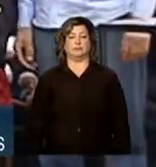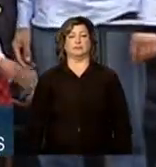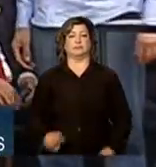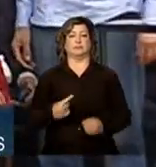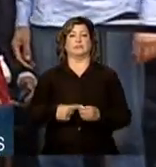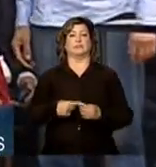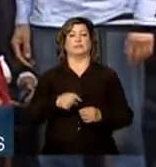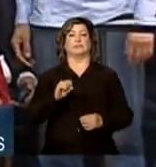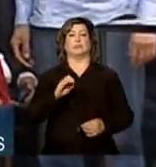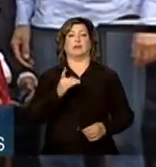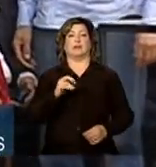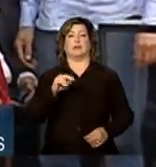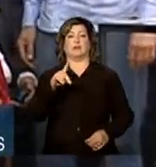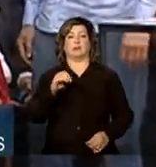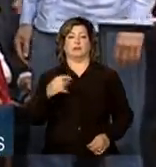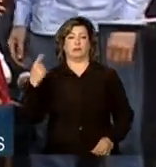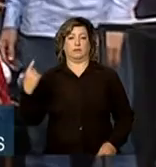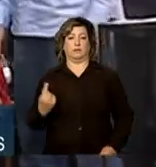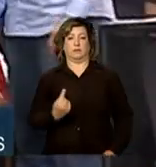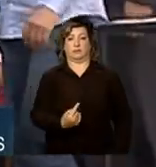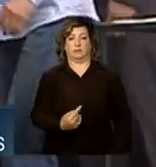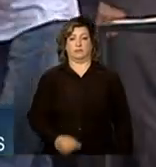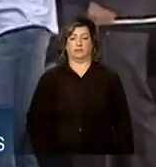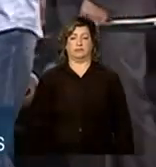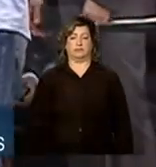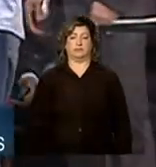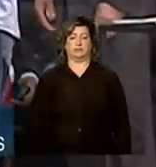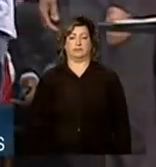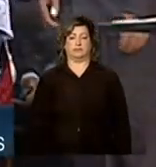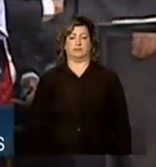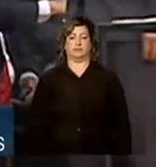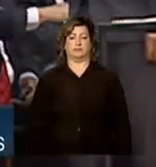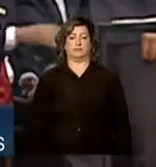Segredo, Alencar José Feron.